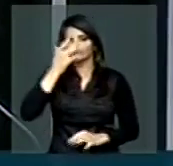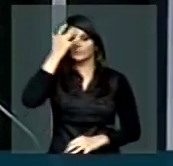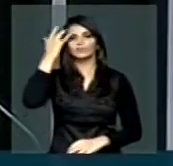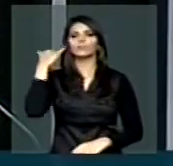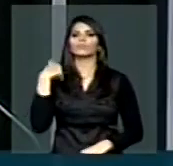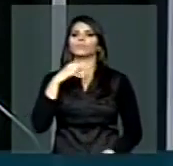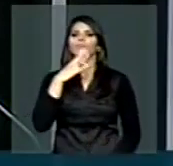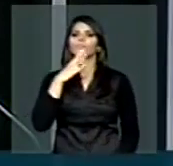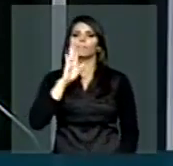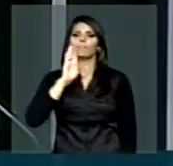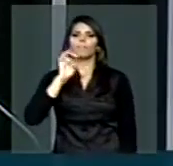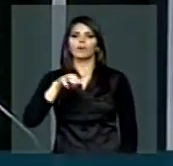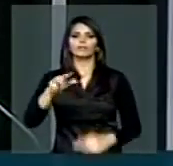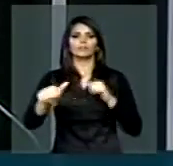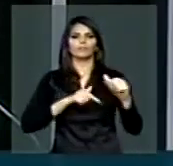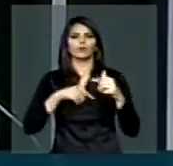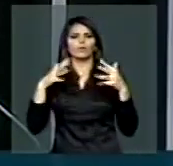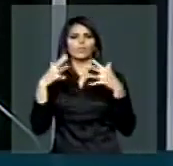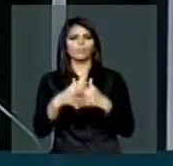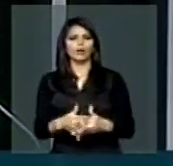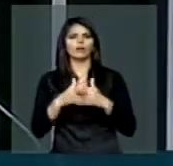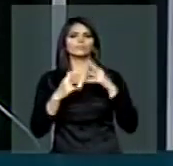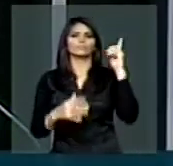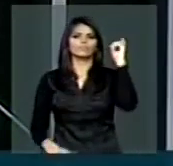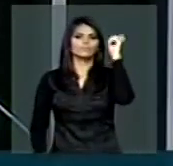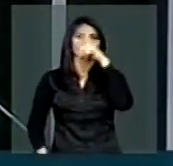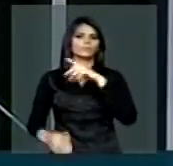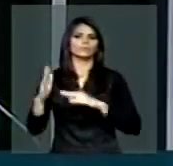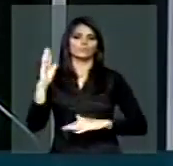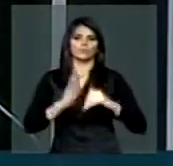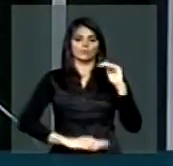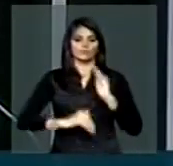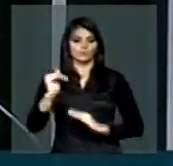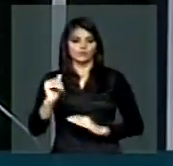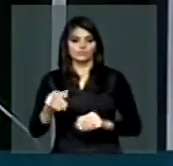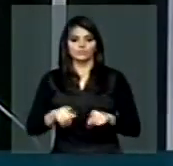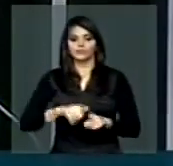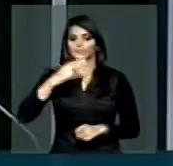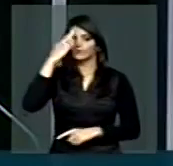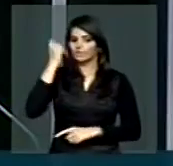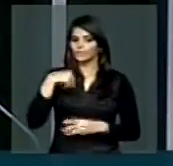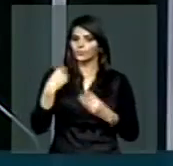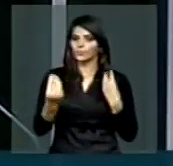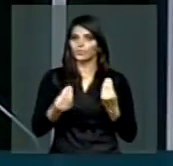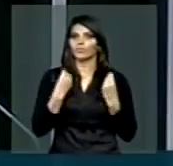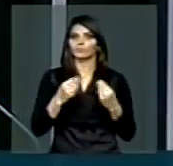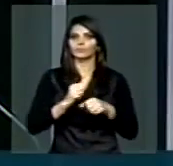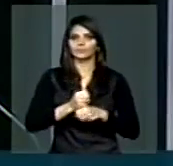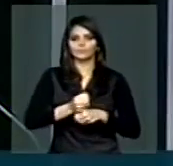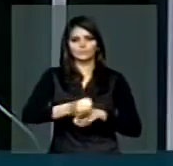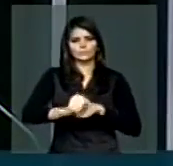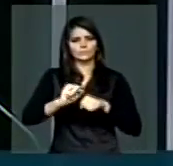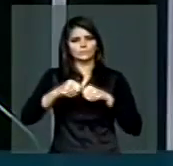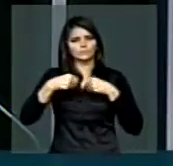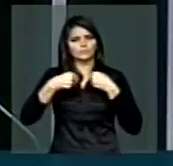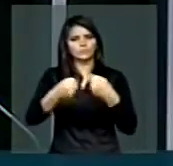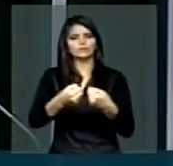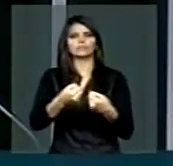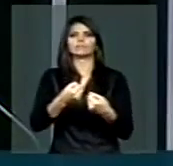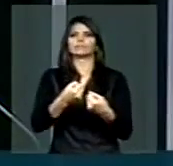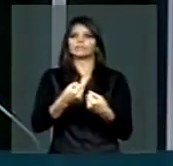o trabalho complexo desses profissionais e sei quanto é árduo o seu ofício.